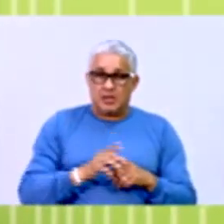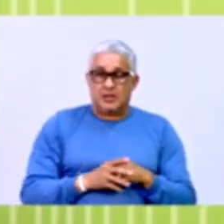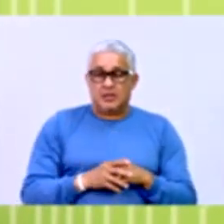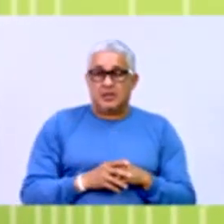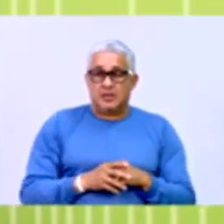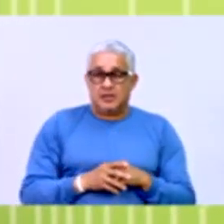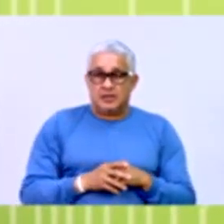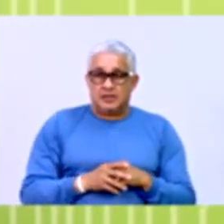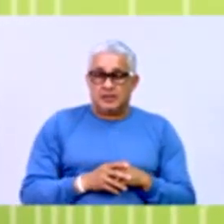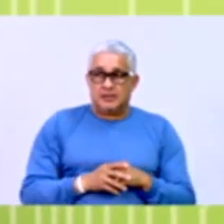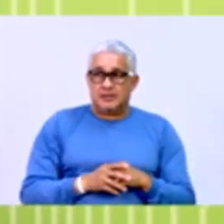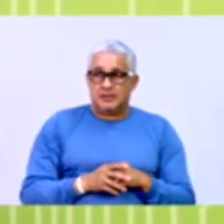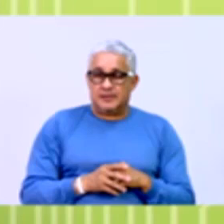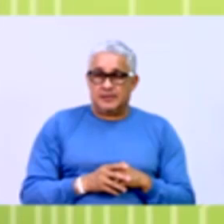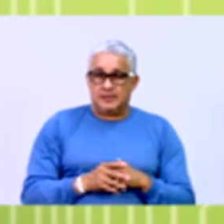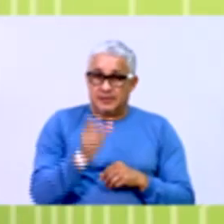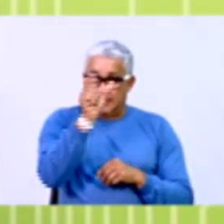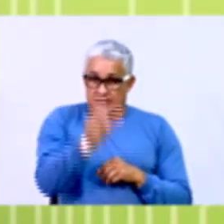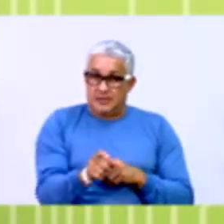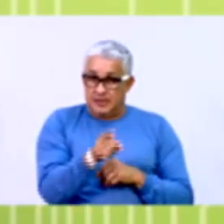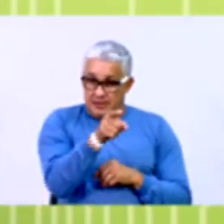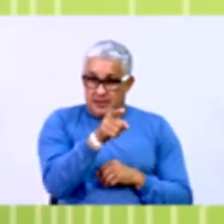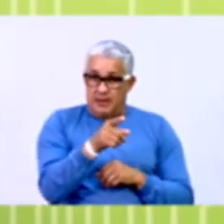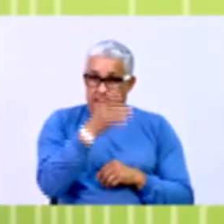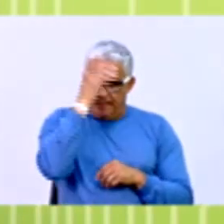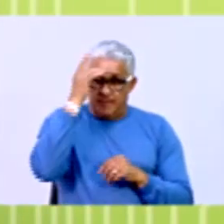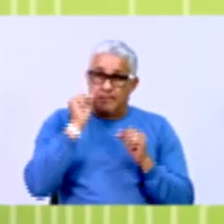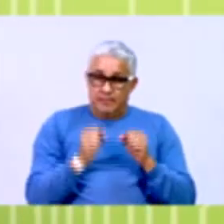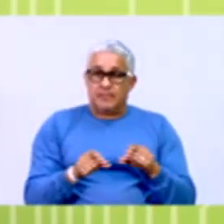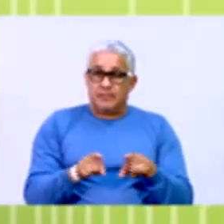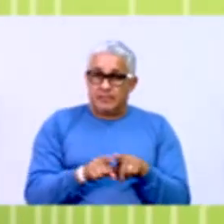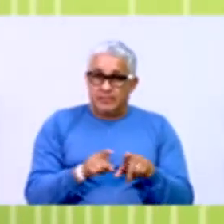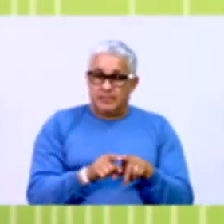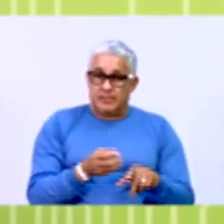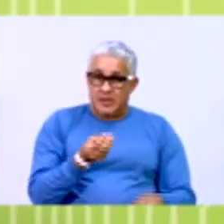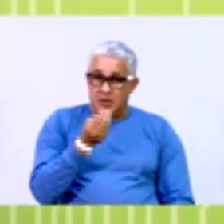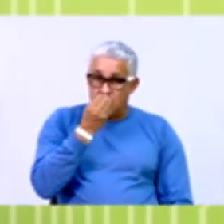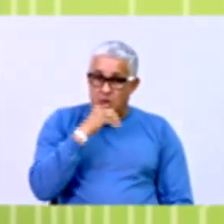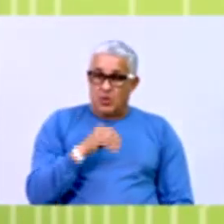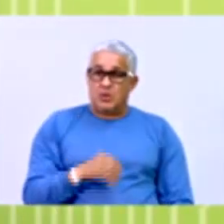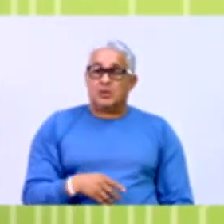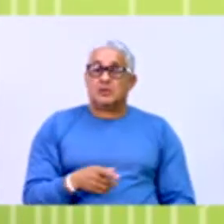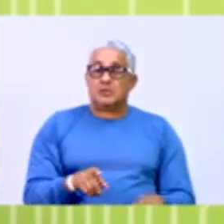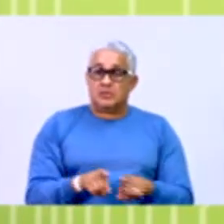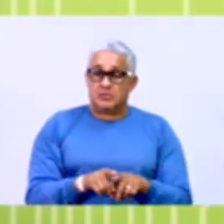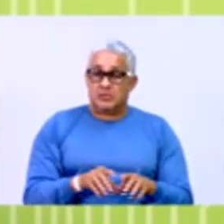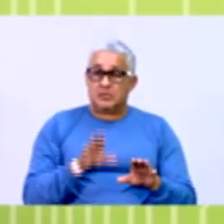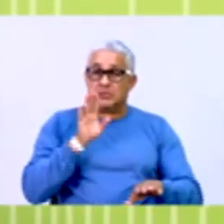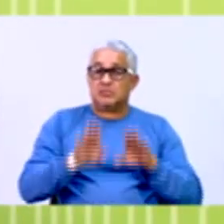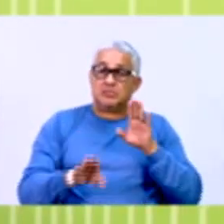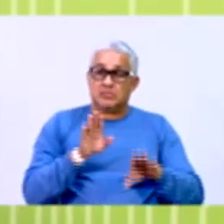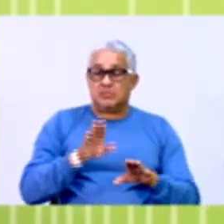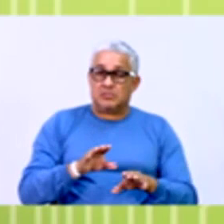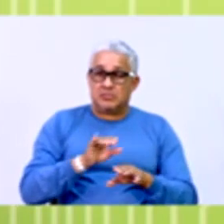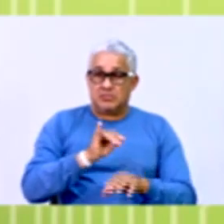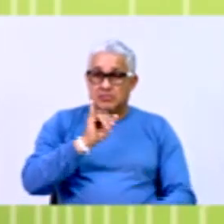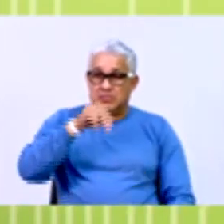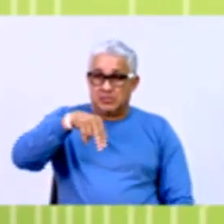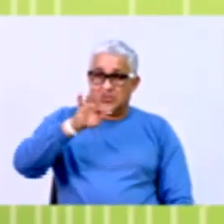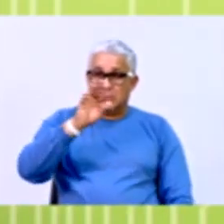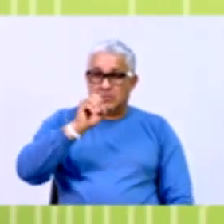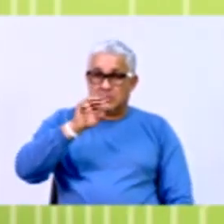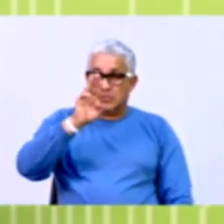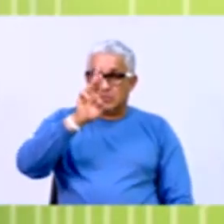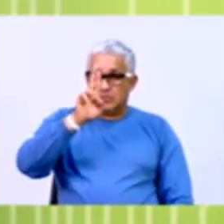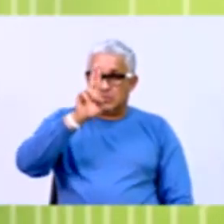privilegiada, ela por si só pode também lucrar muito com isso, dependendo do grau dessa informação.